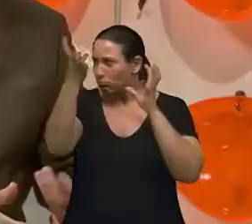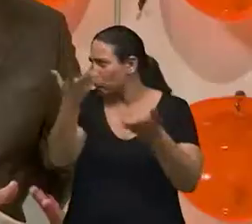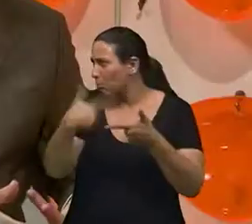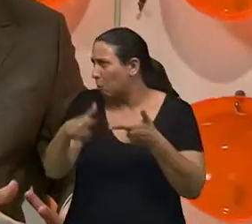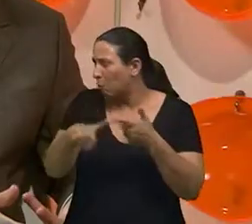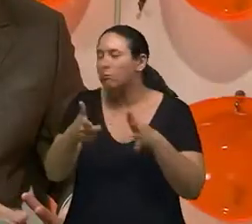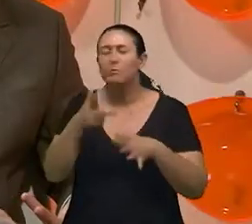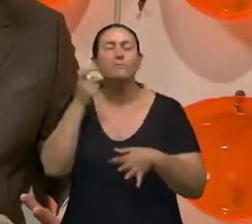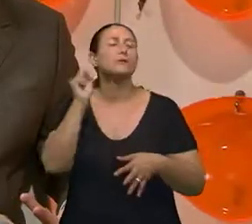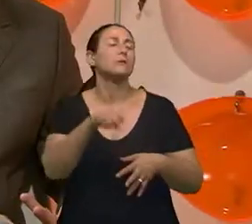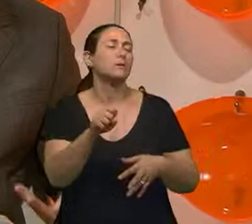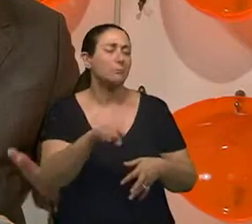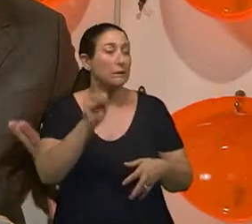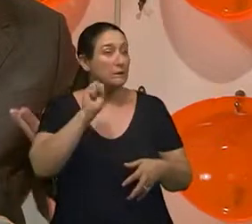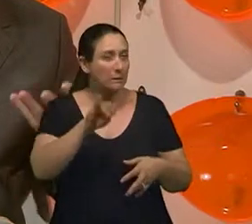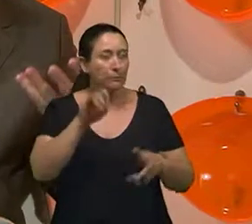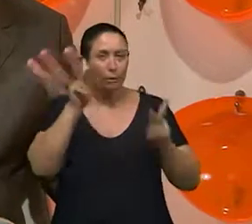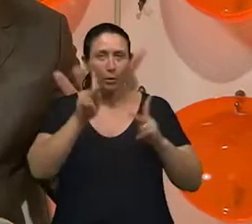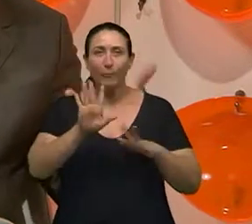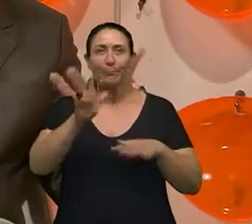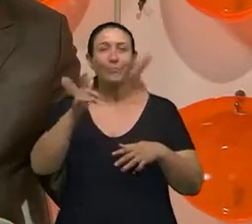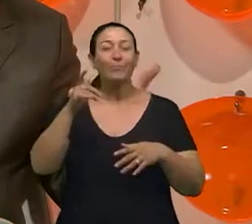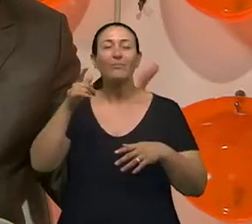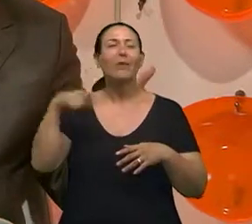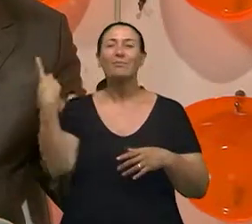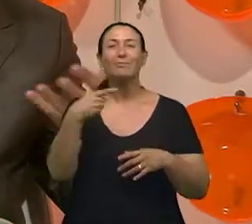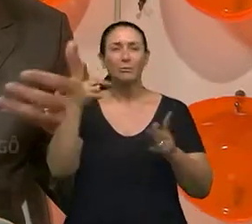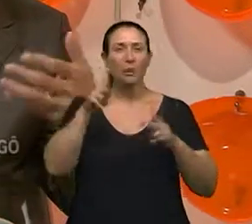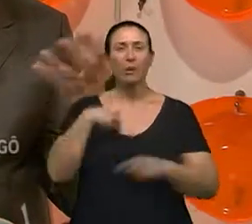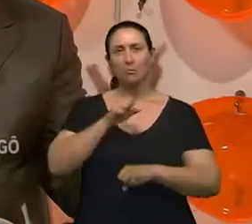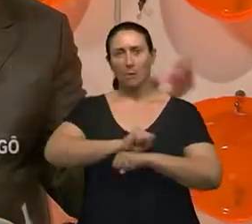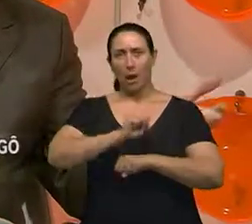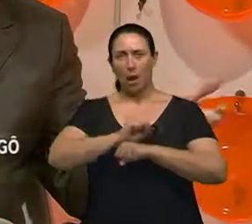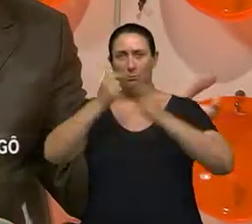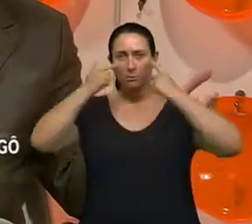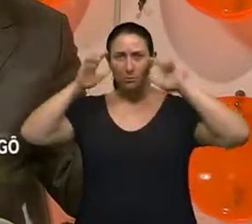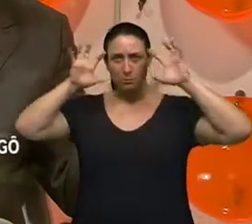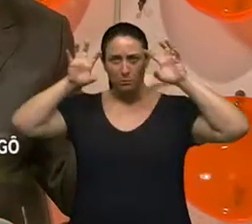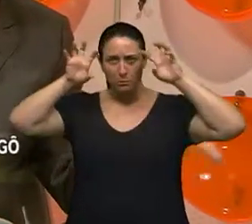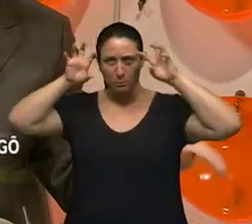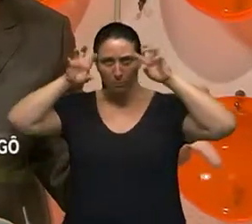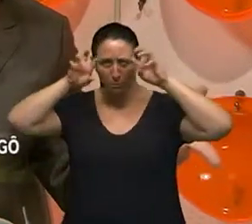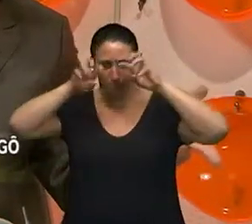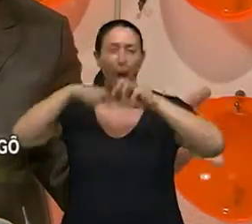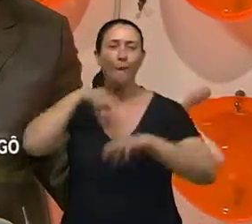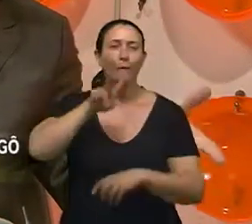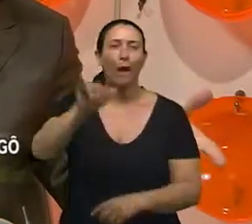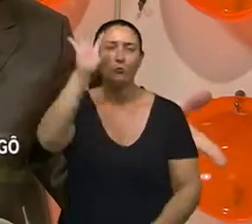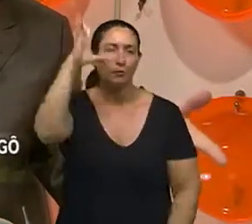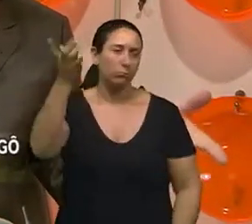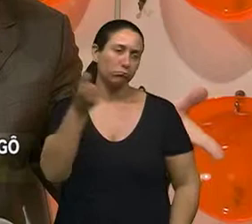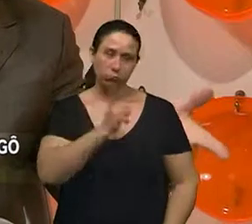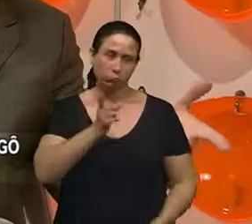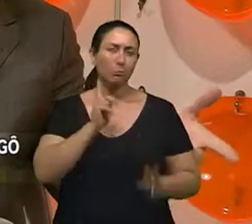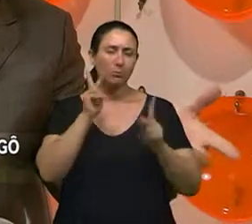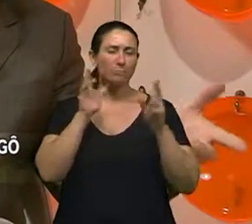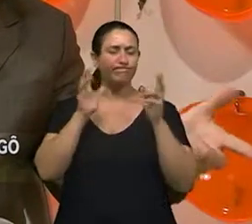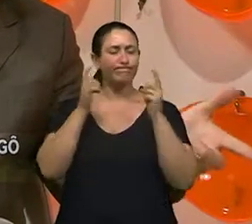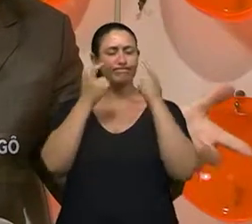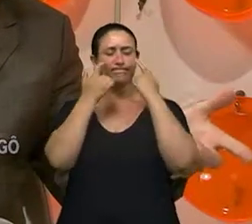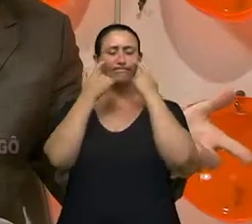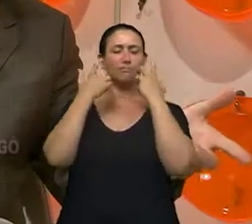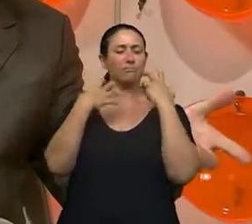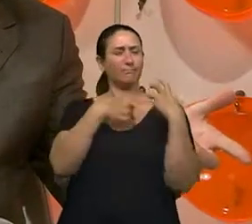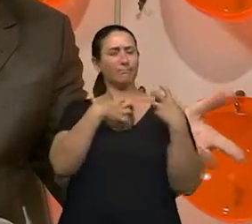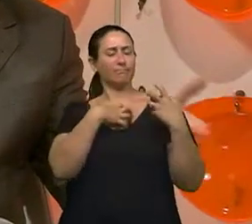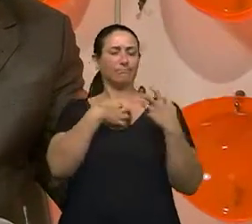na qualidade da visão. Hoje em dia, não se espera mais tu piorares de visão para intervir no